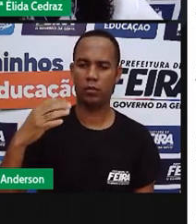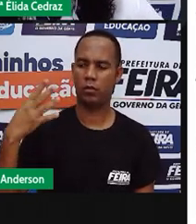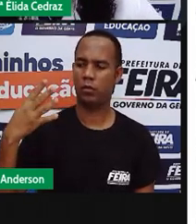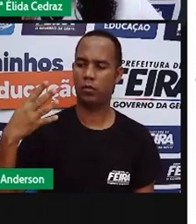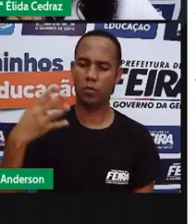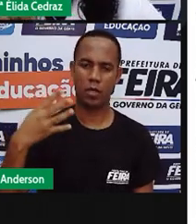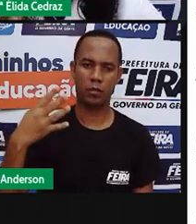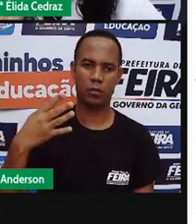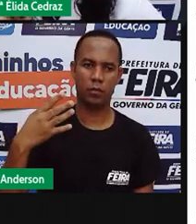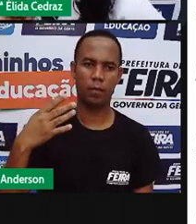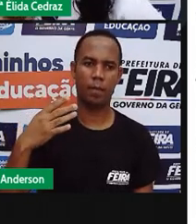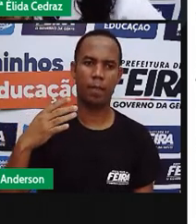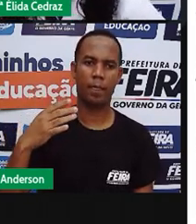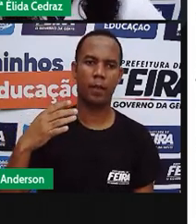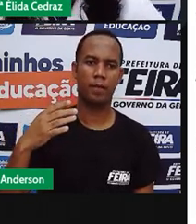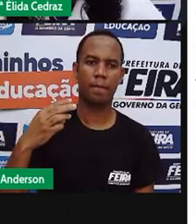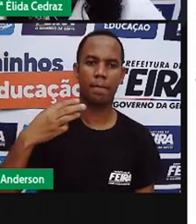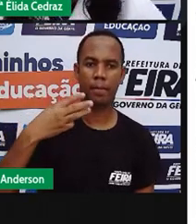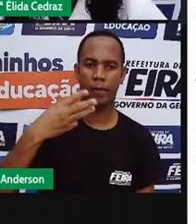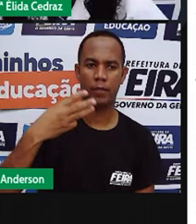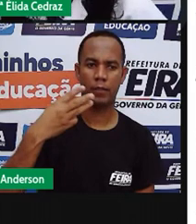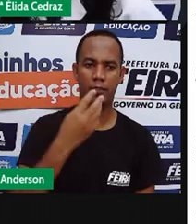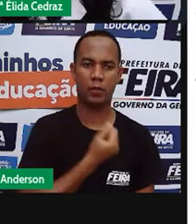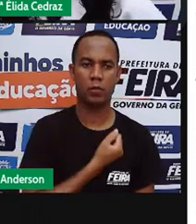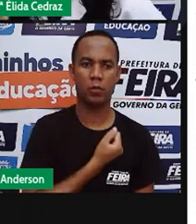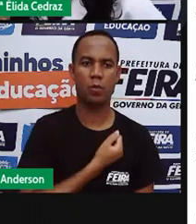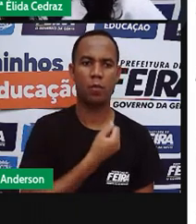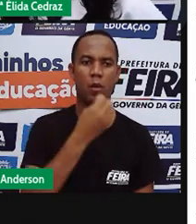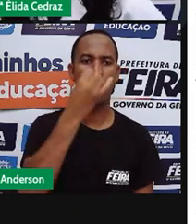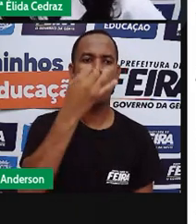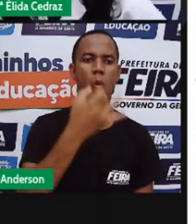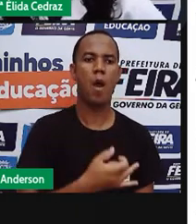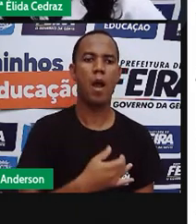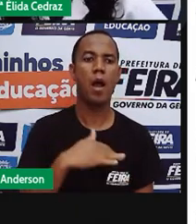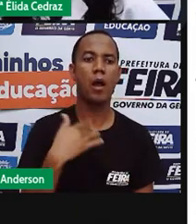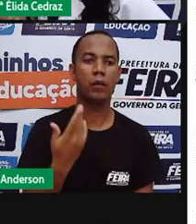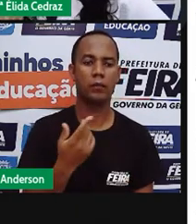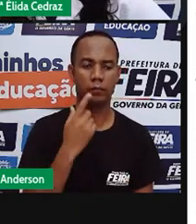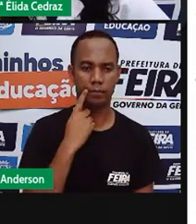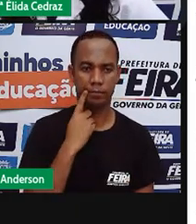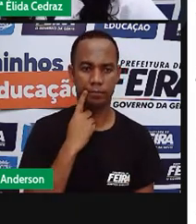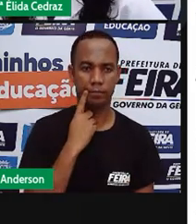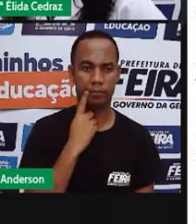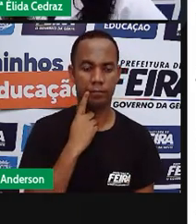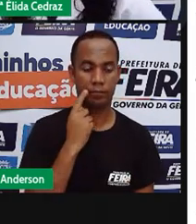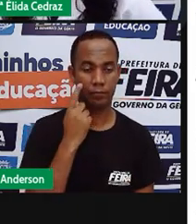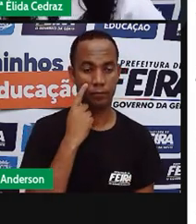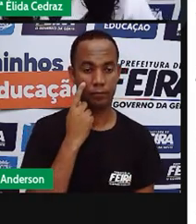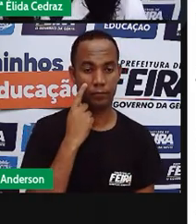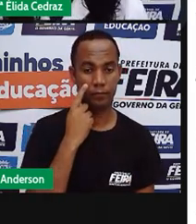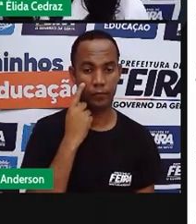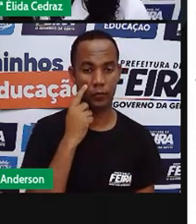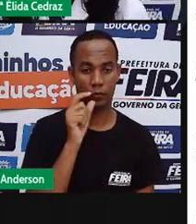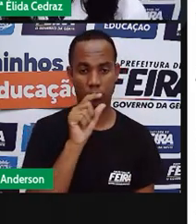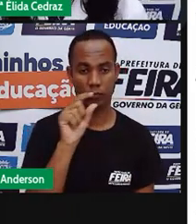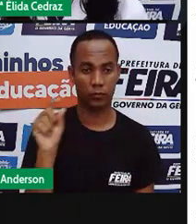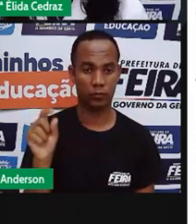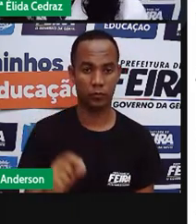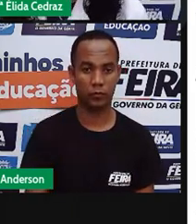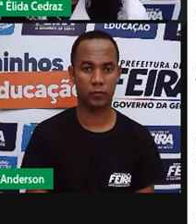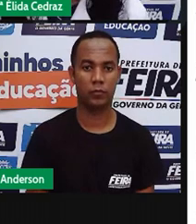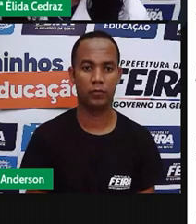andar, quais serão os números? Coloca ainda no bate-papo para a gente ver depois se você acertou tudinho. Vamos